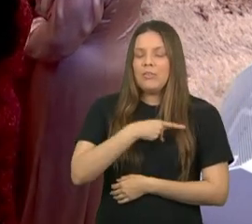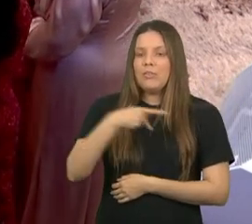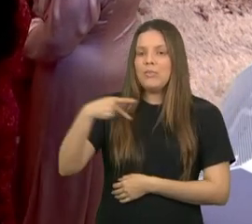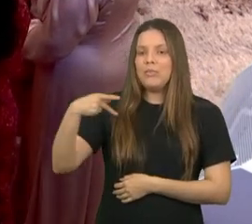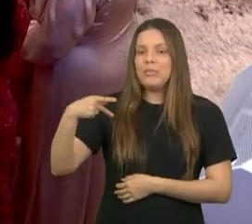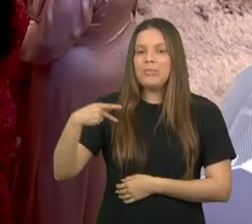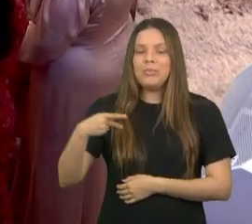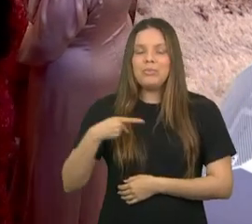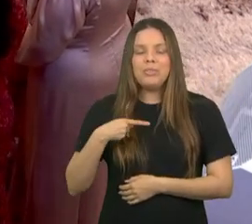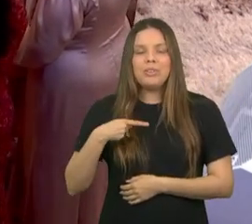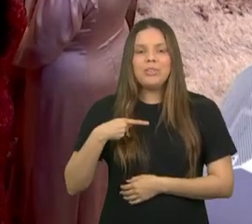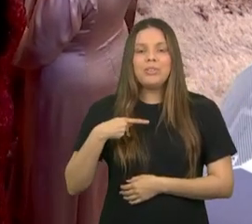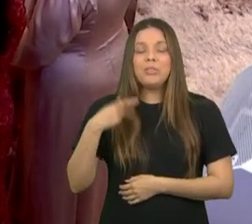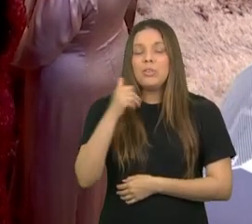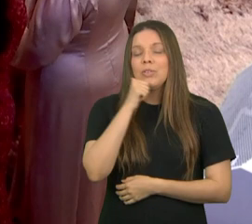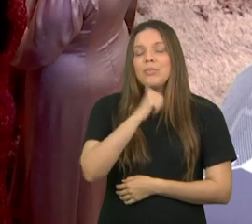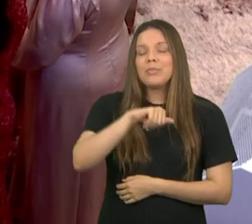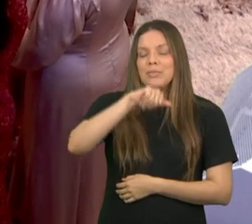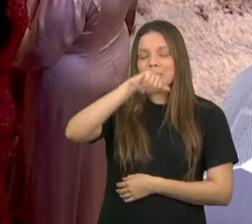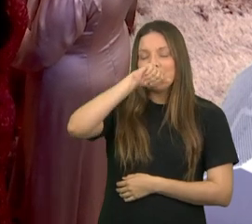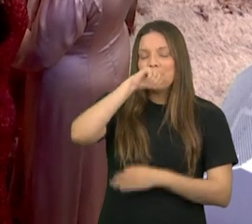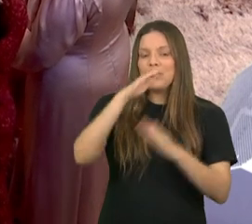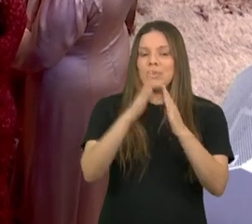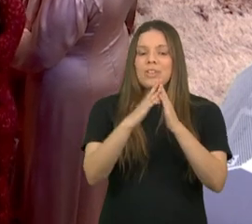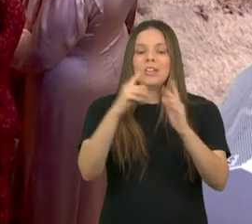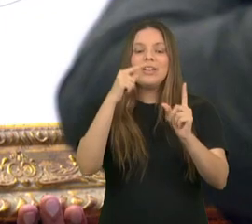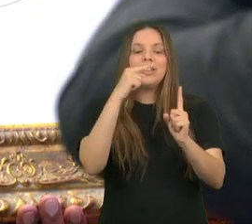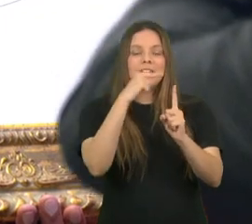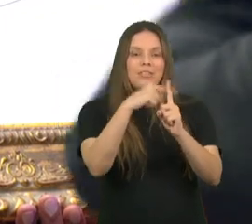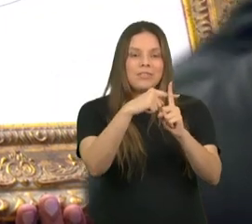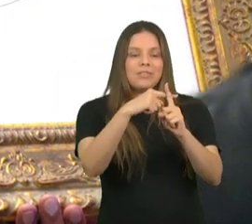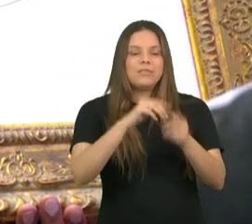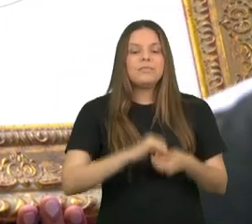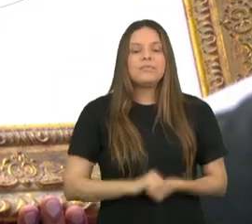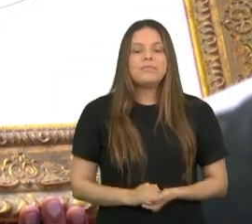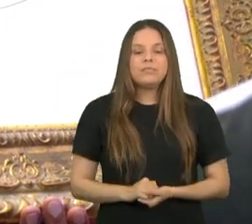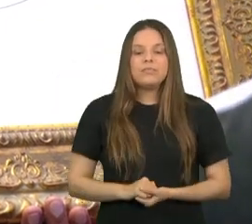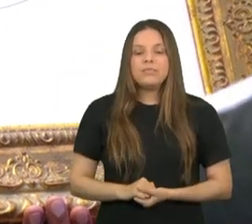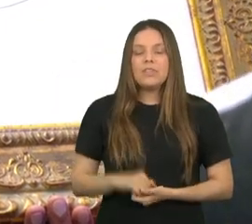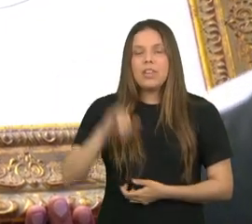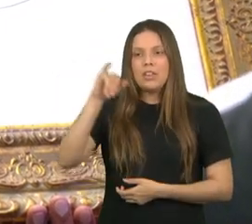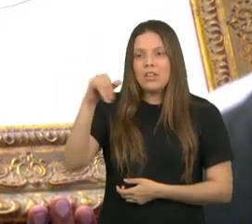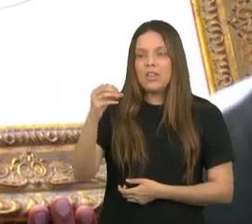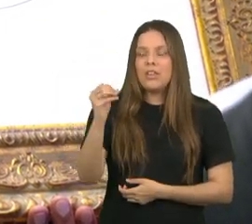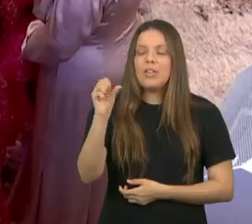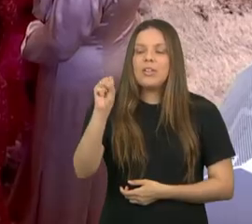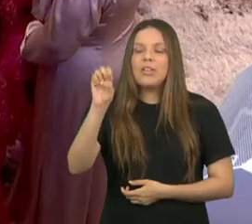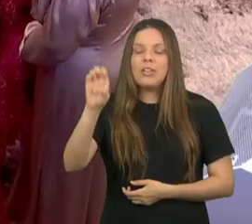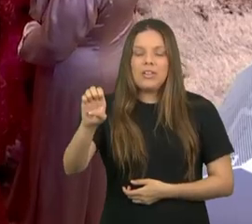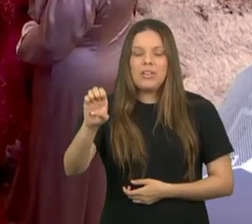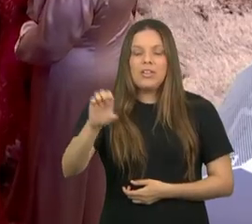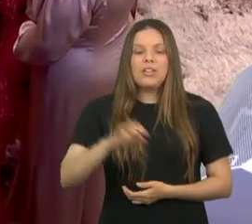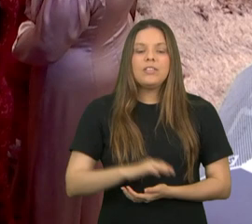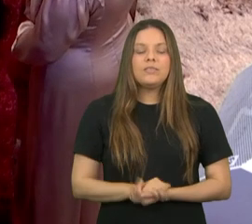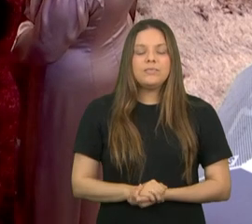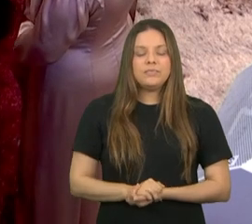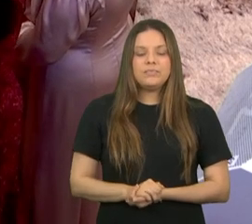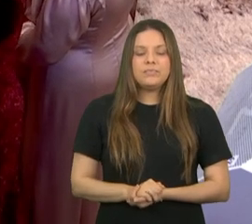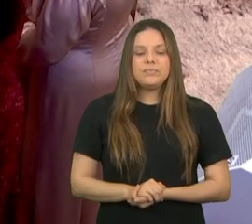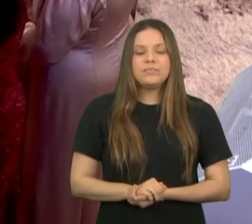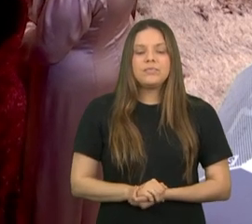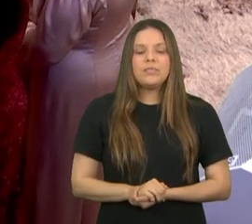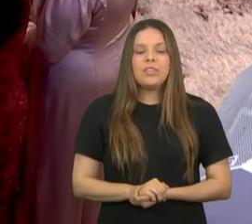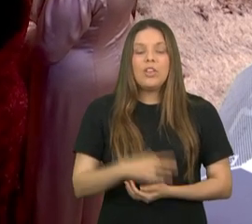Um filho frutífero, Yosef, Deus acrescenta. Um filho